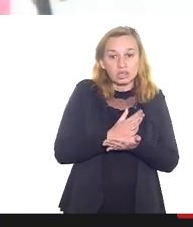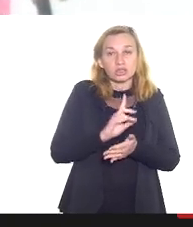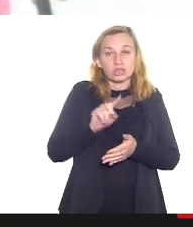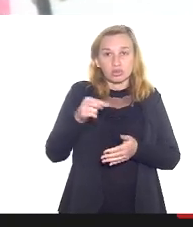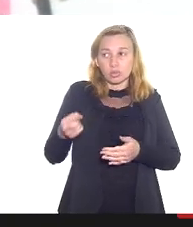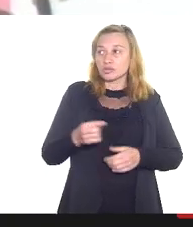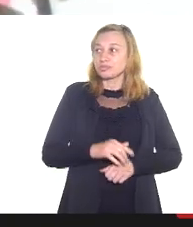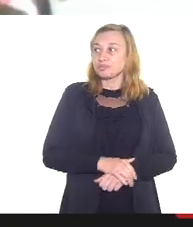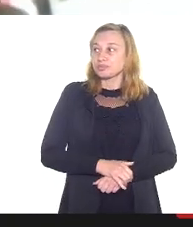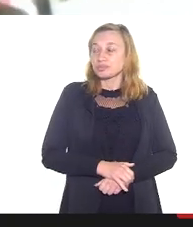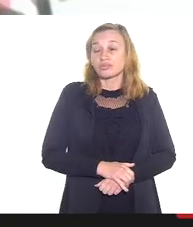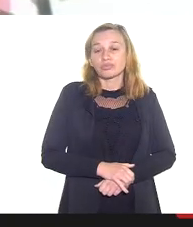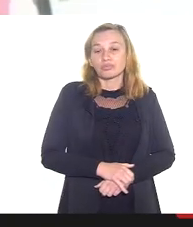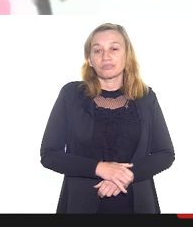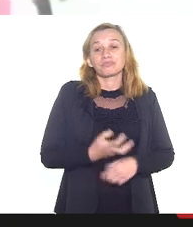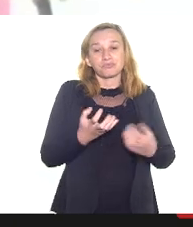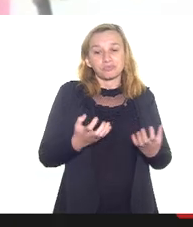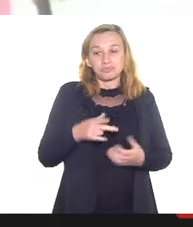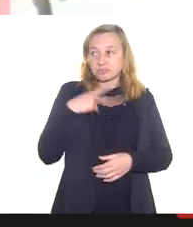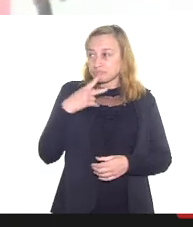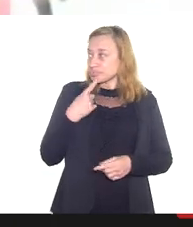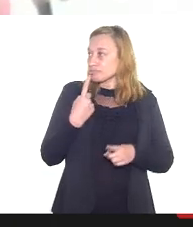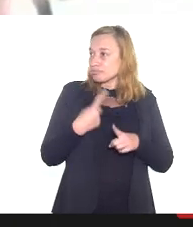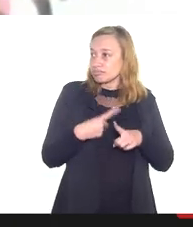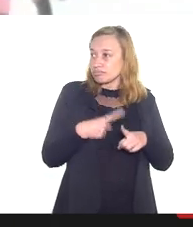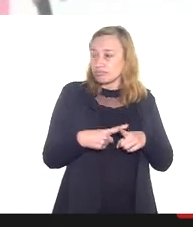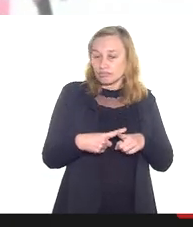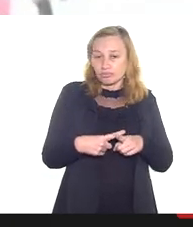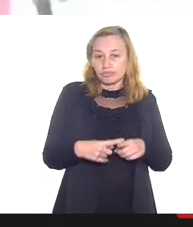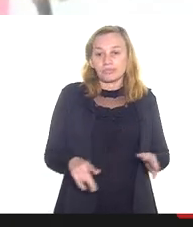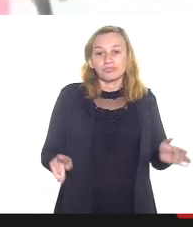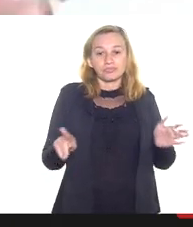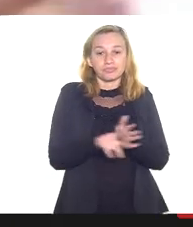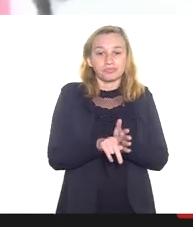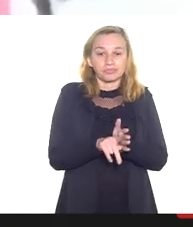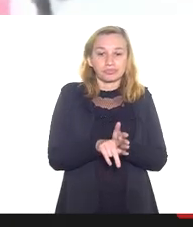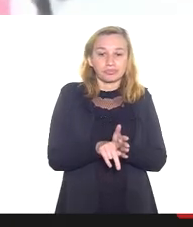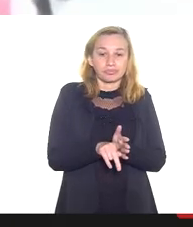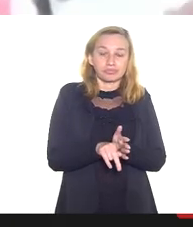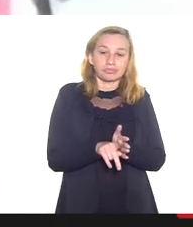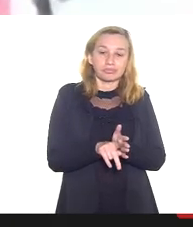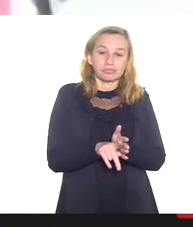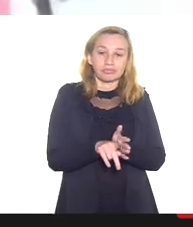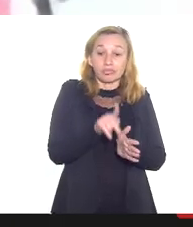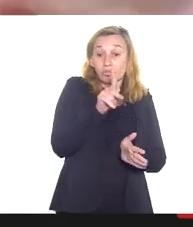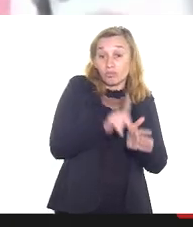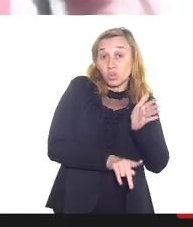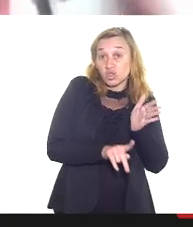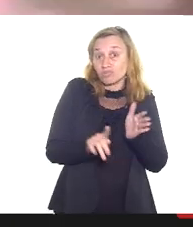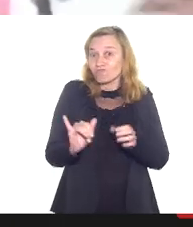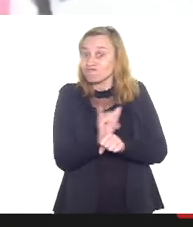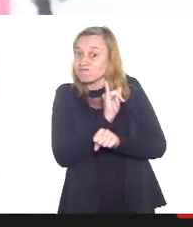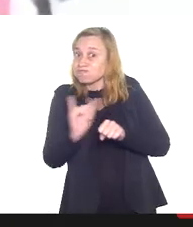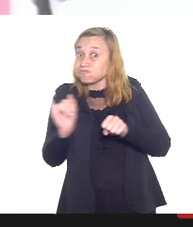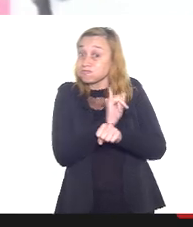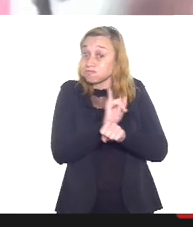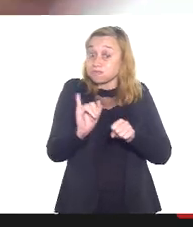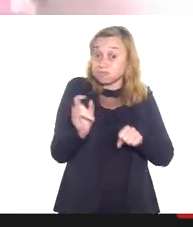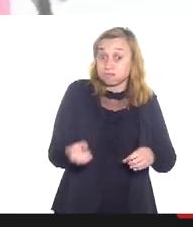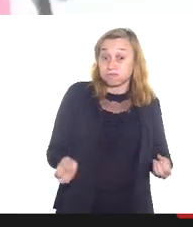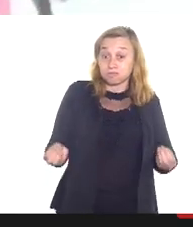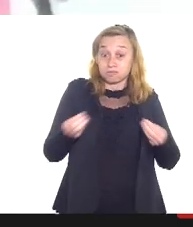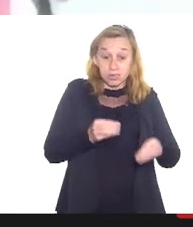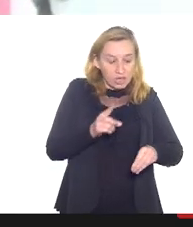posteriores a isso. E aí eu quero dizer por que isso faz parte de um projeto articulado que dá, neste período